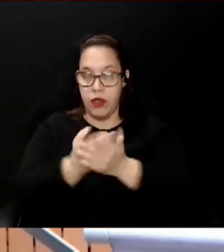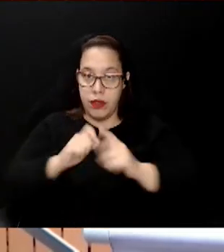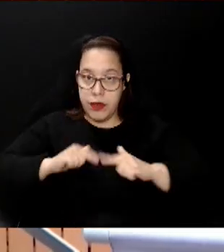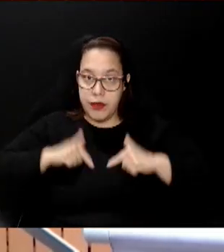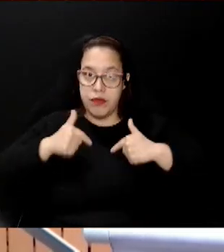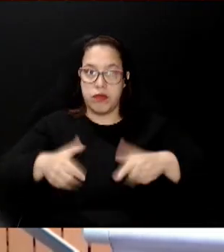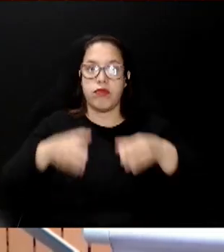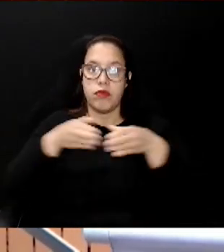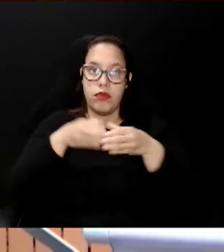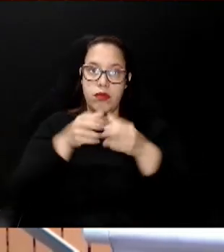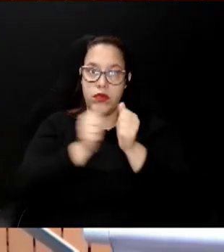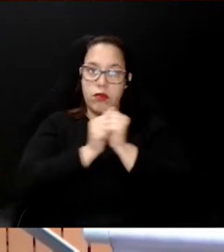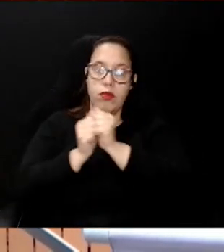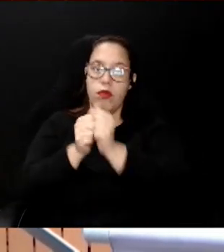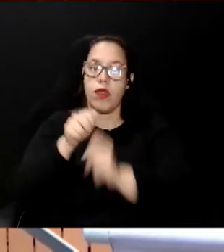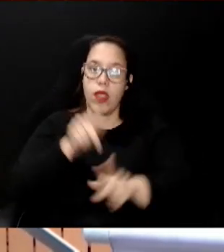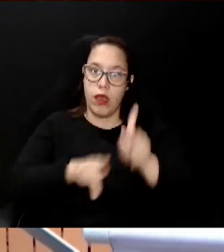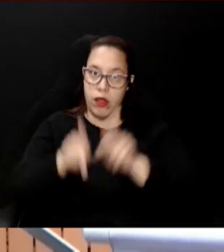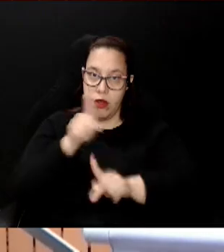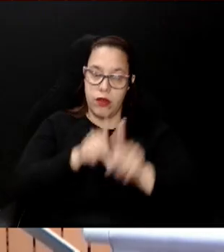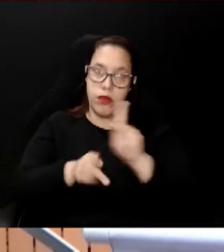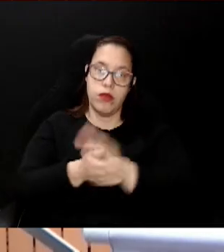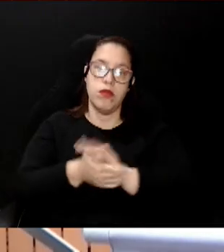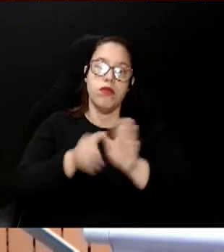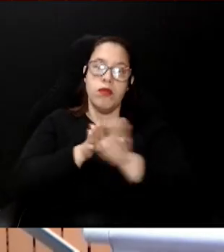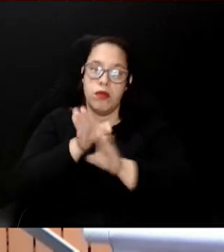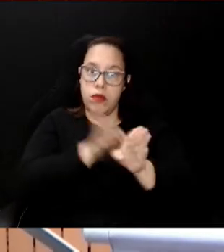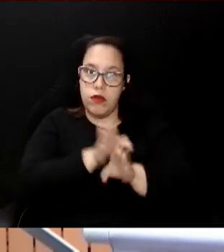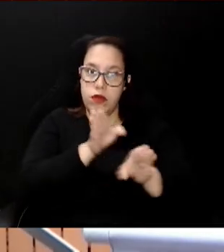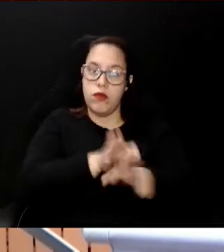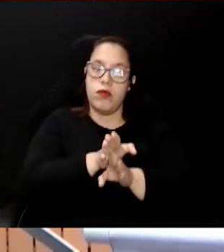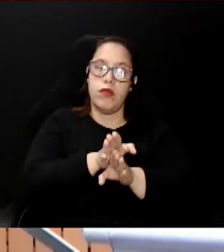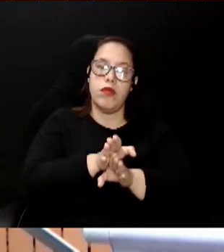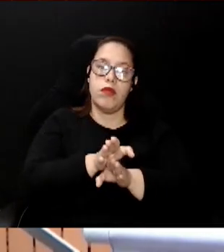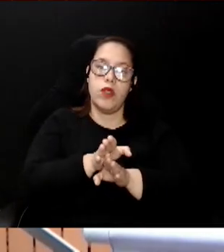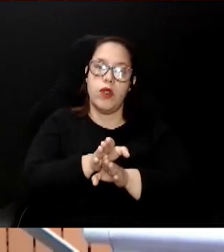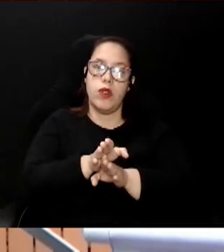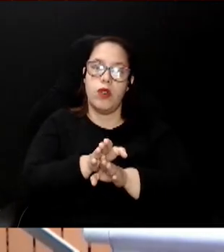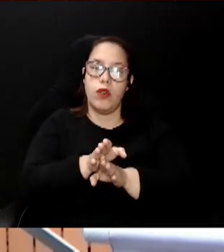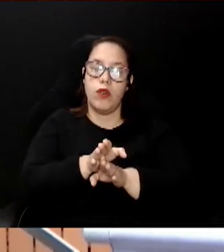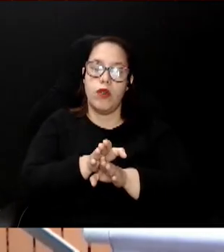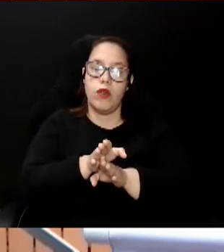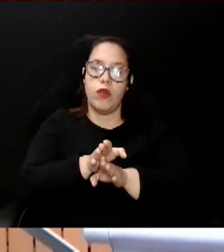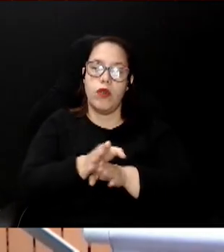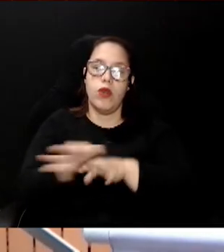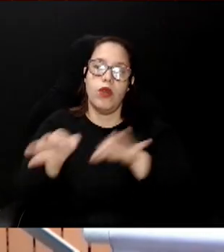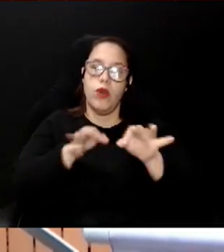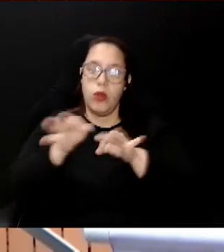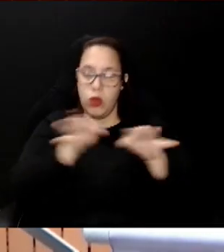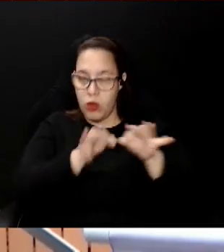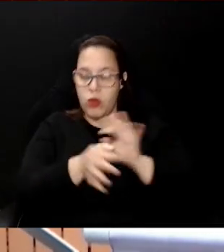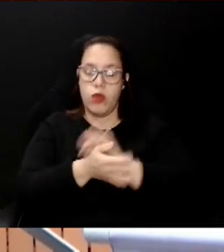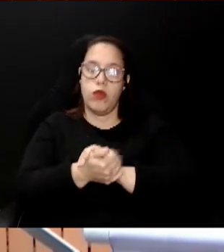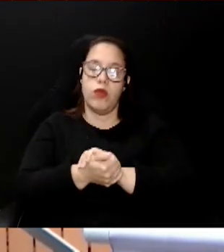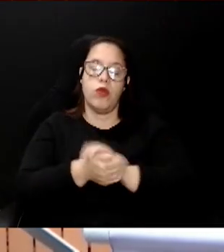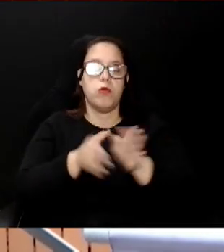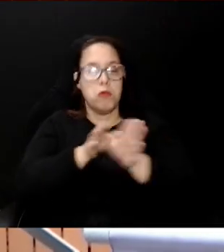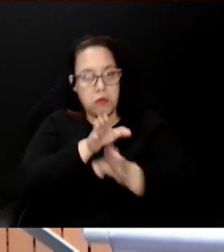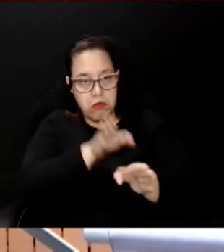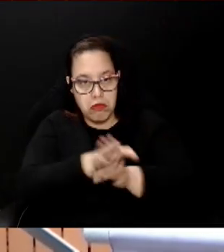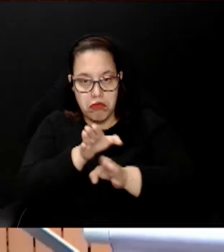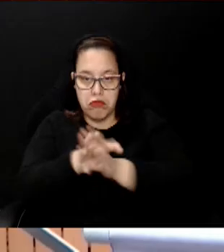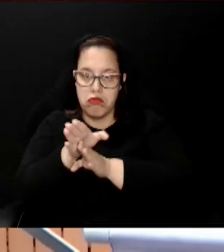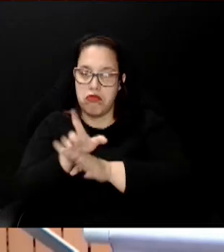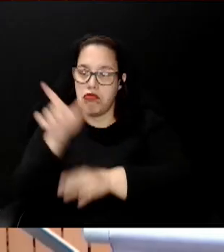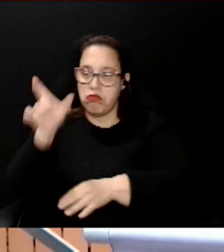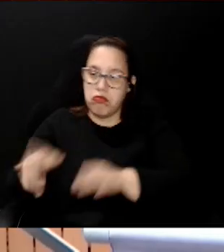junto com as populações, orientando na consecução das suas aspirações, na sua organização e orientando o povo a ser sujeito de sua própria